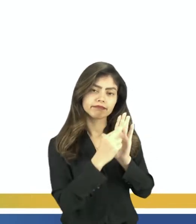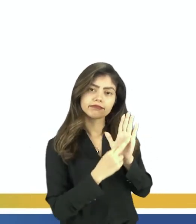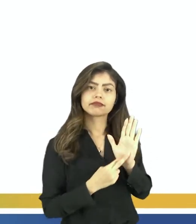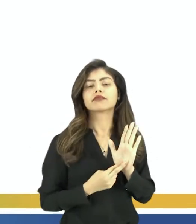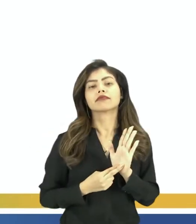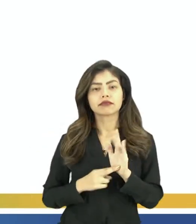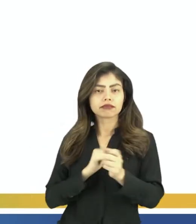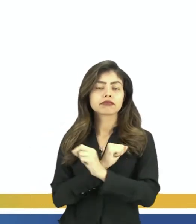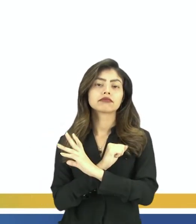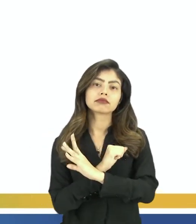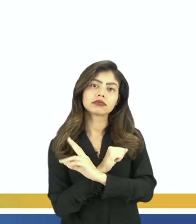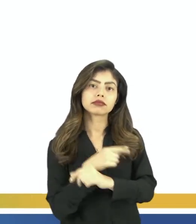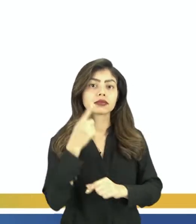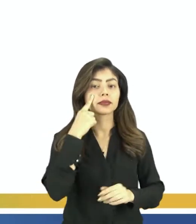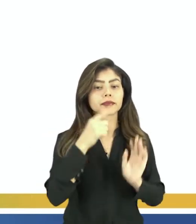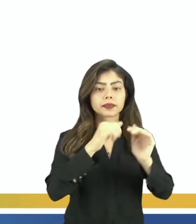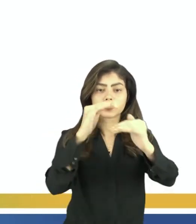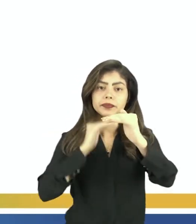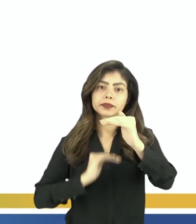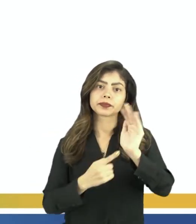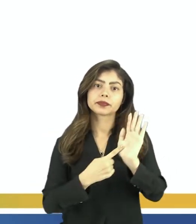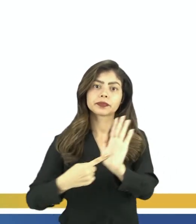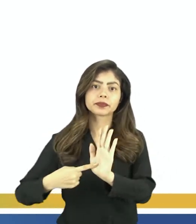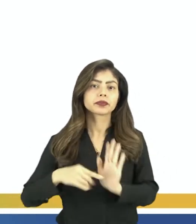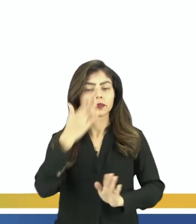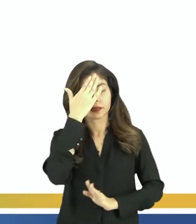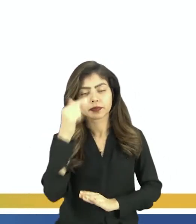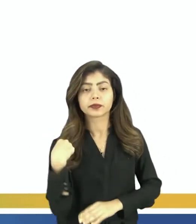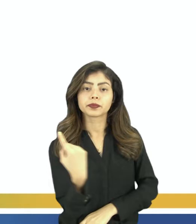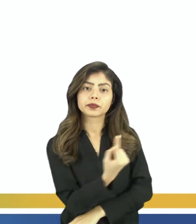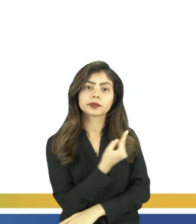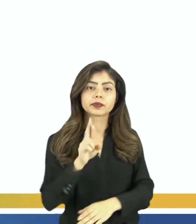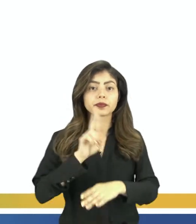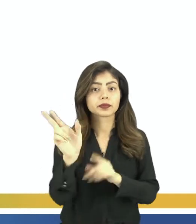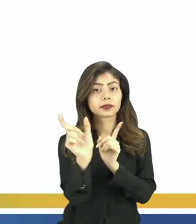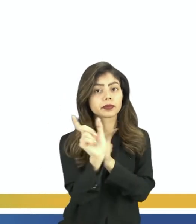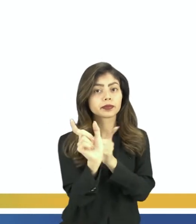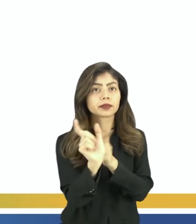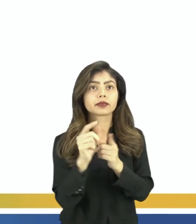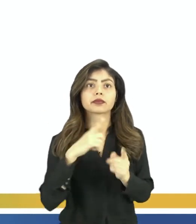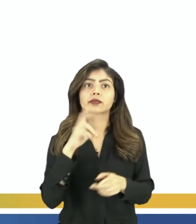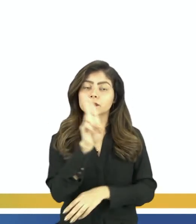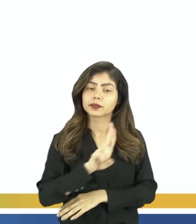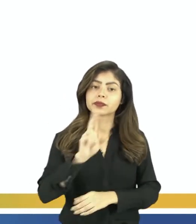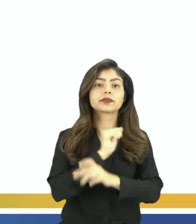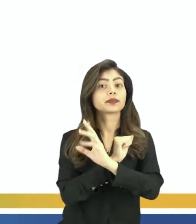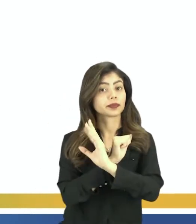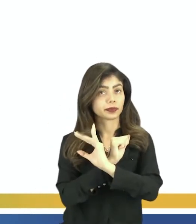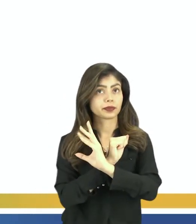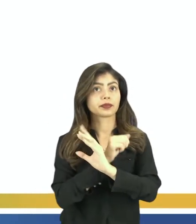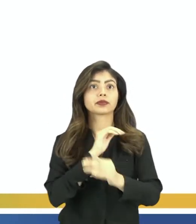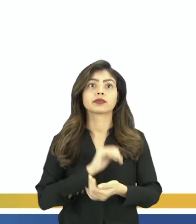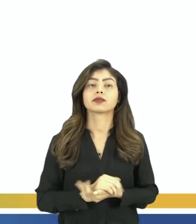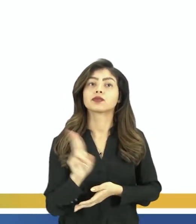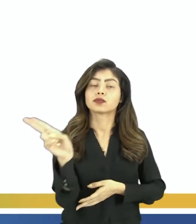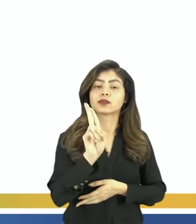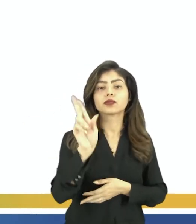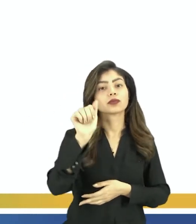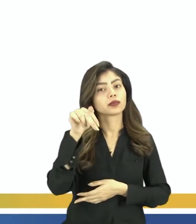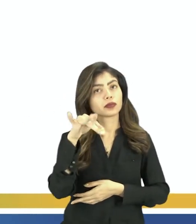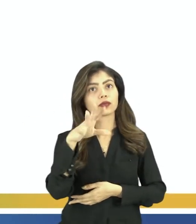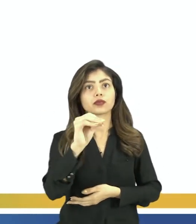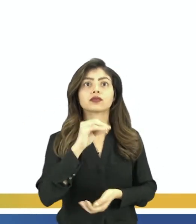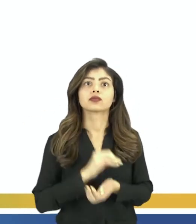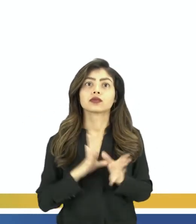de um ácido de acordo com o apresentado abaixo. Então, a gente sabe que na nomenclatura a gente vai utilizar a palavra ácido, o nome do